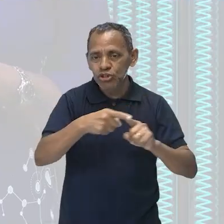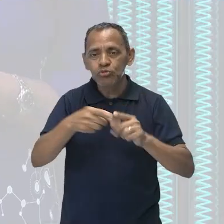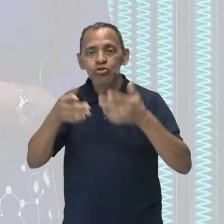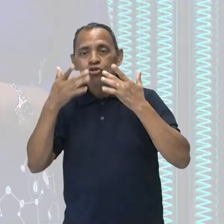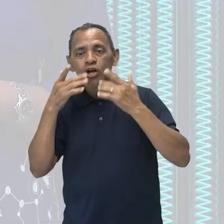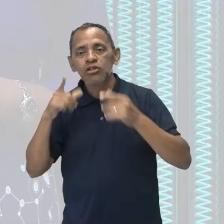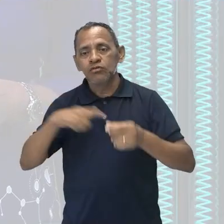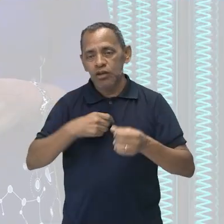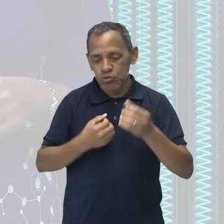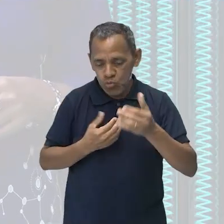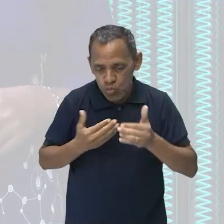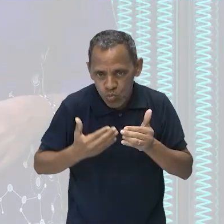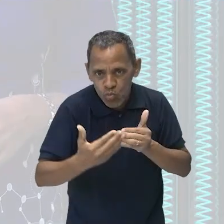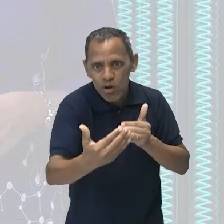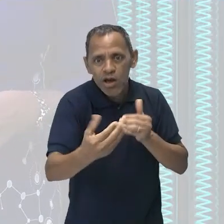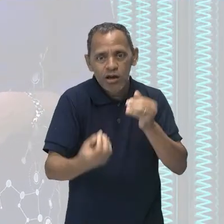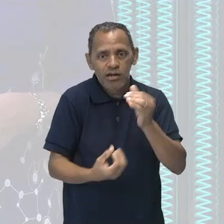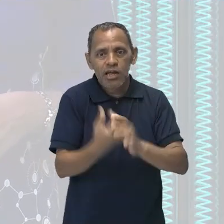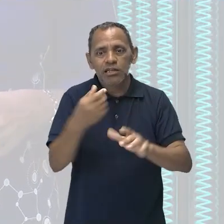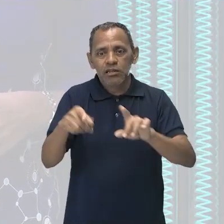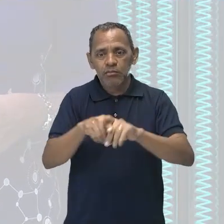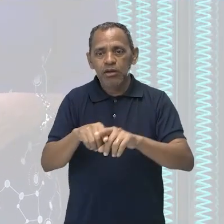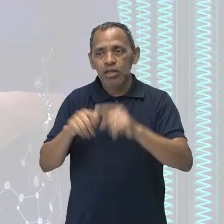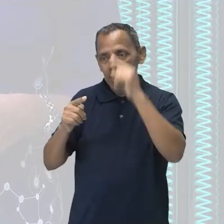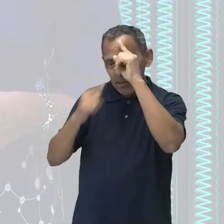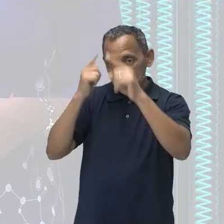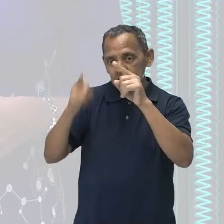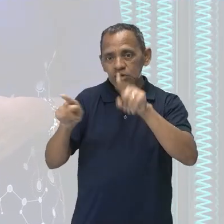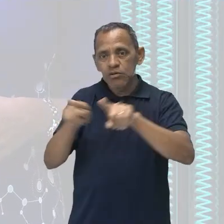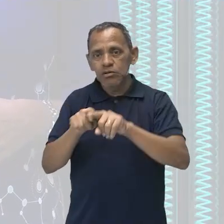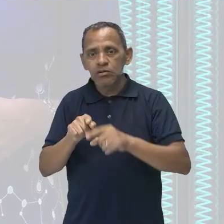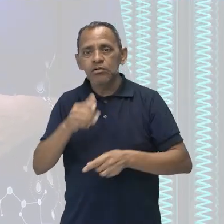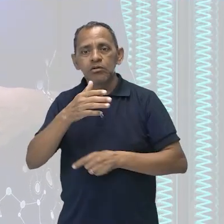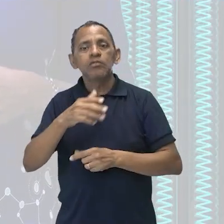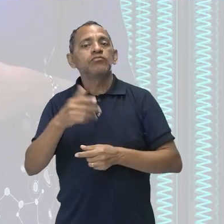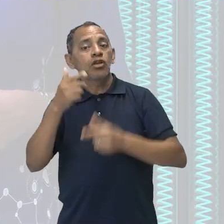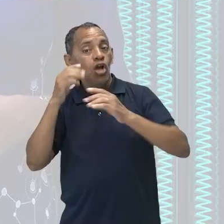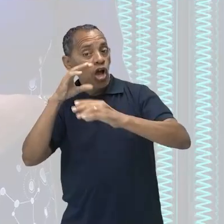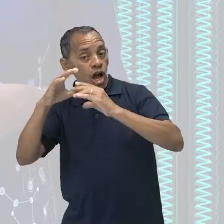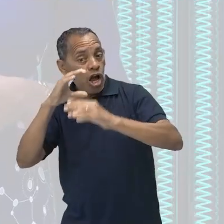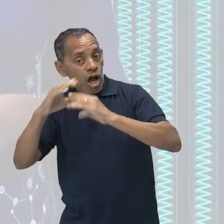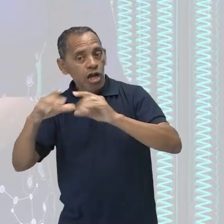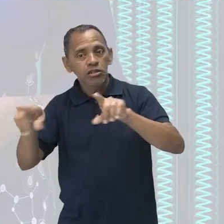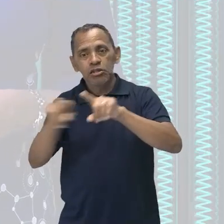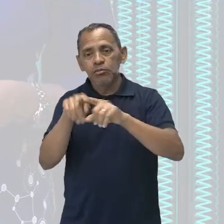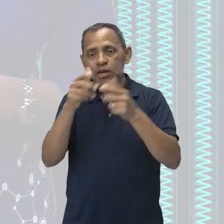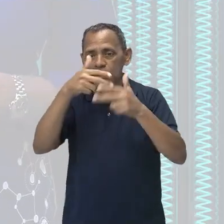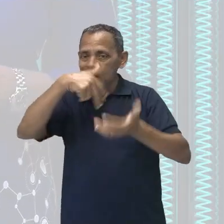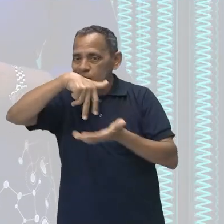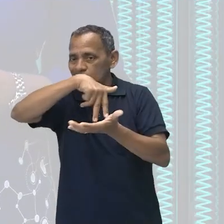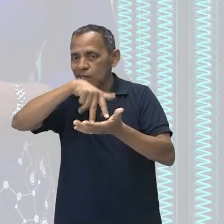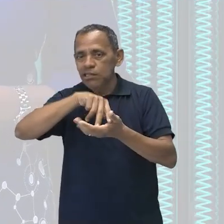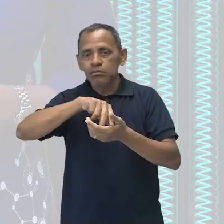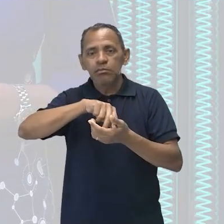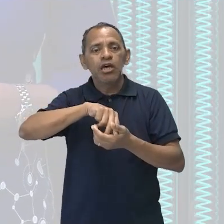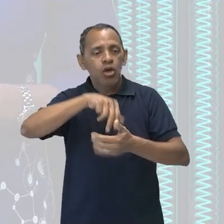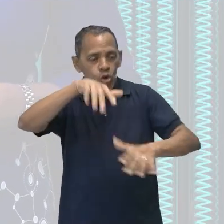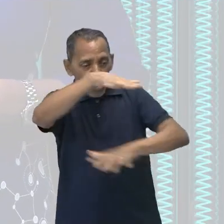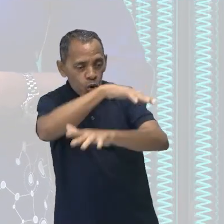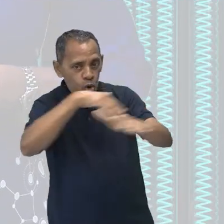formas de arte tiveram uma de suas origens na improvisação. O canto, a dança, os